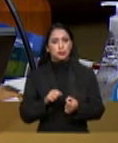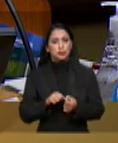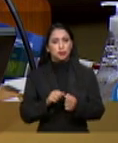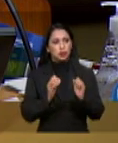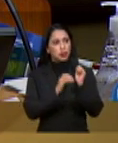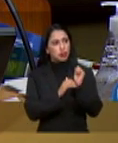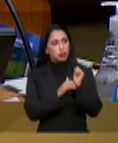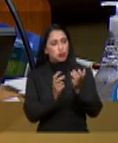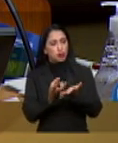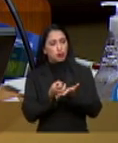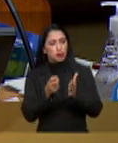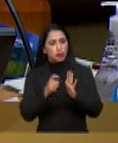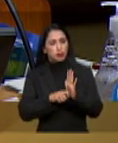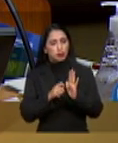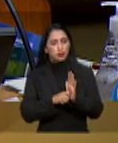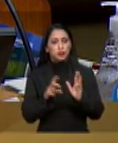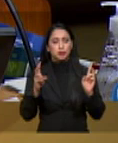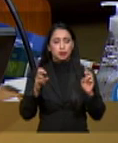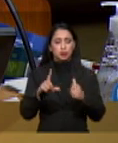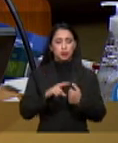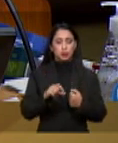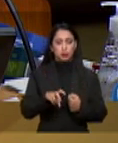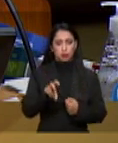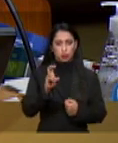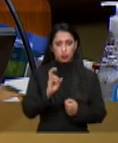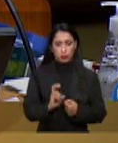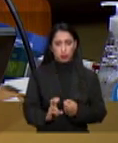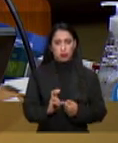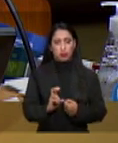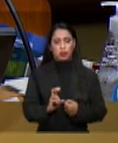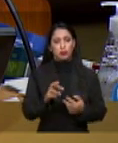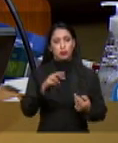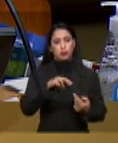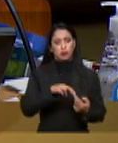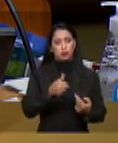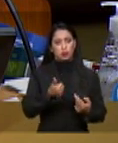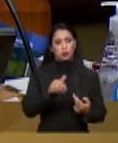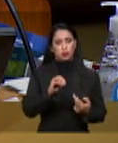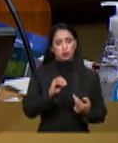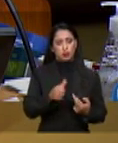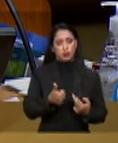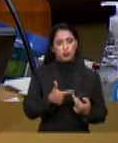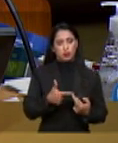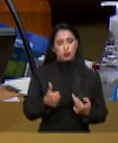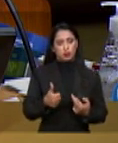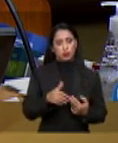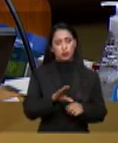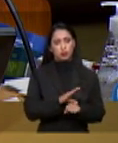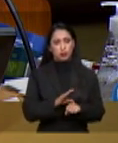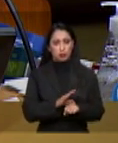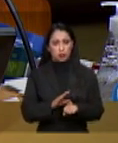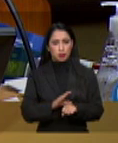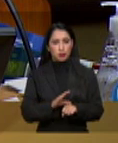sigilo fiscal, nos termos do artigo 5º, incisos 10 e 12 da